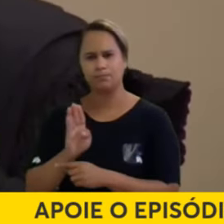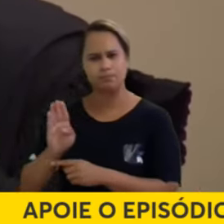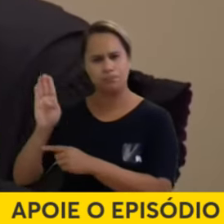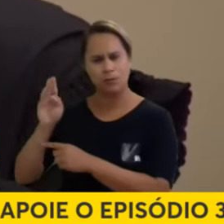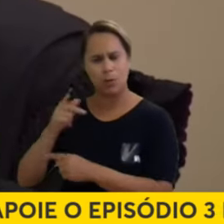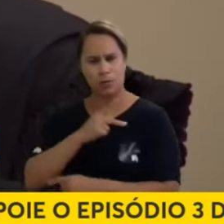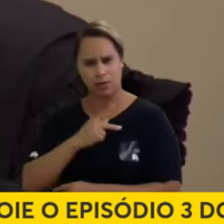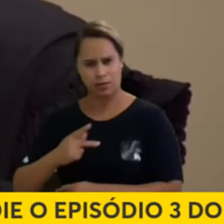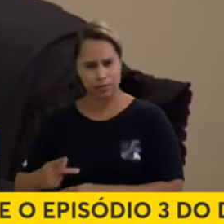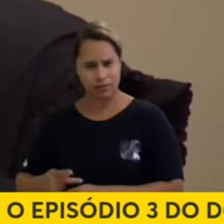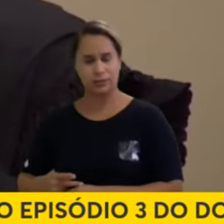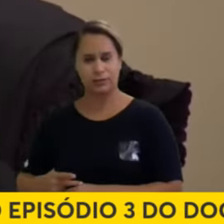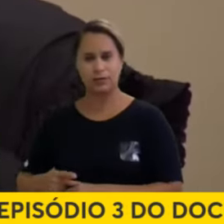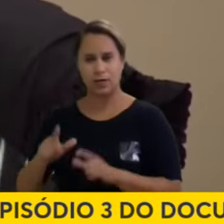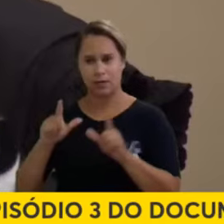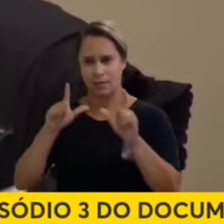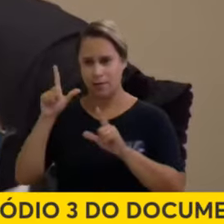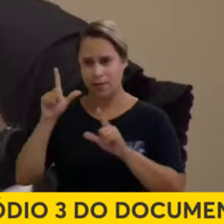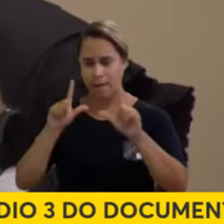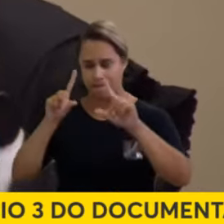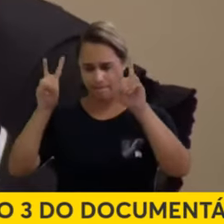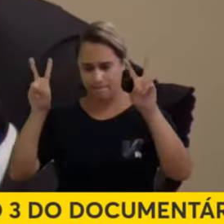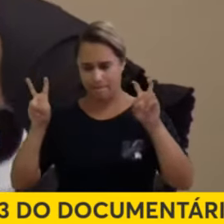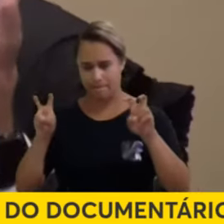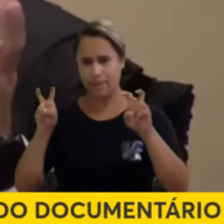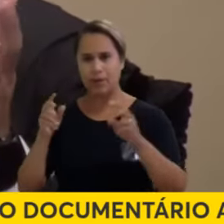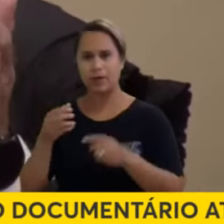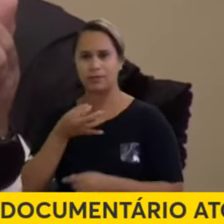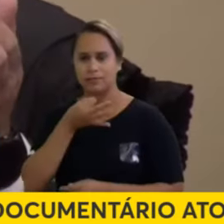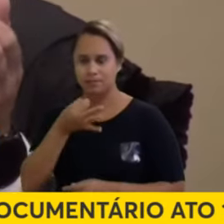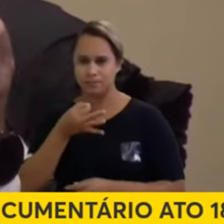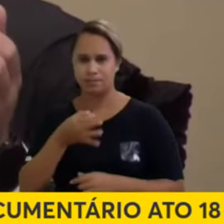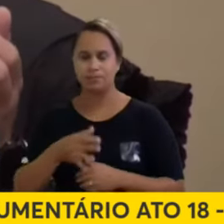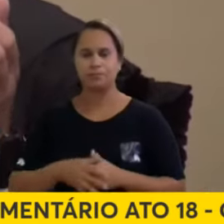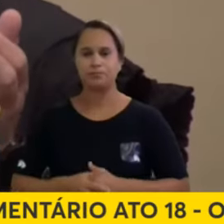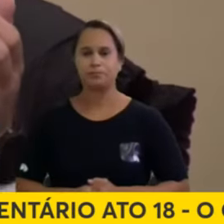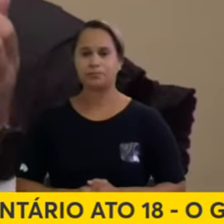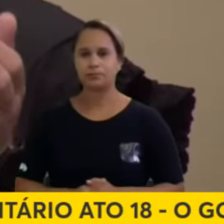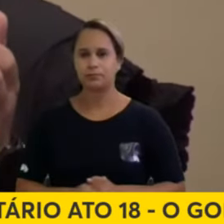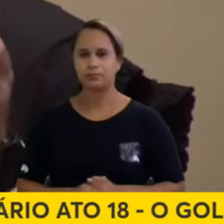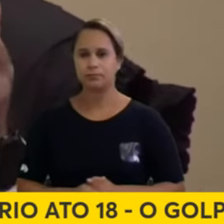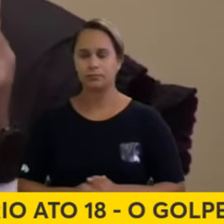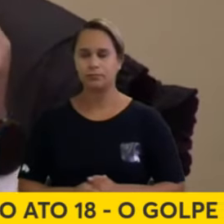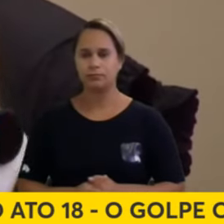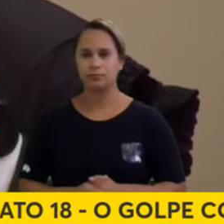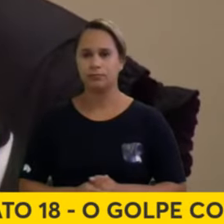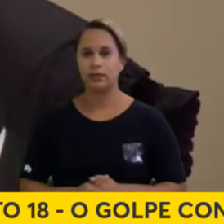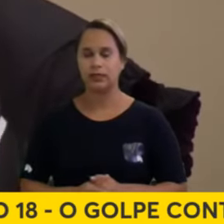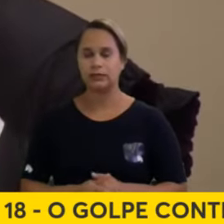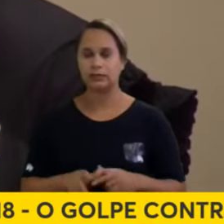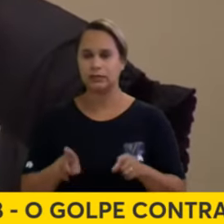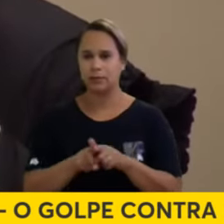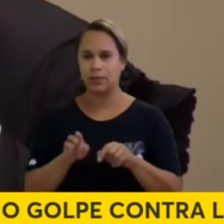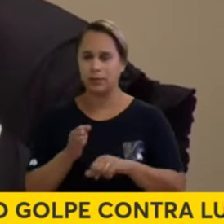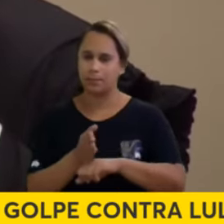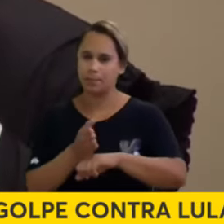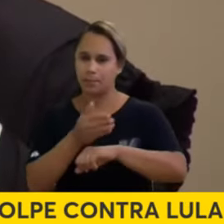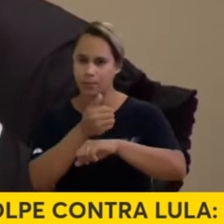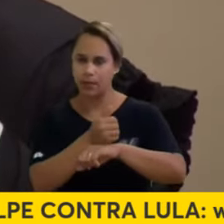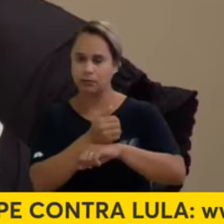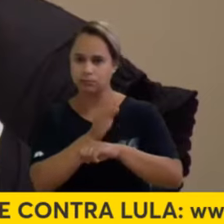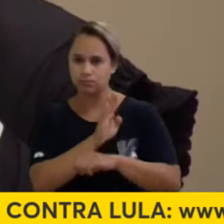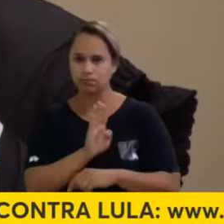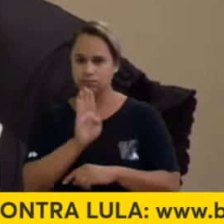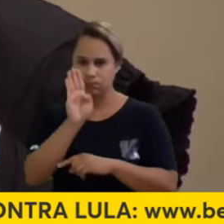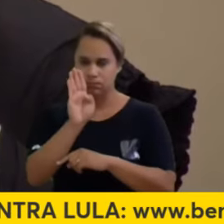da do globo.com houve ainda a pré-candidatura à presidência de André janones pelo Avante conforme indicado pelo jornal Folha de São